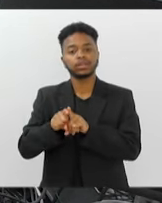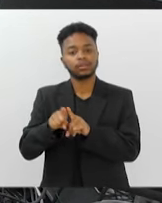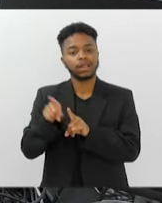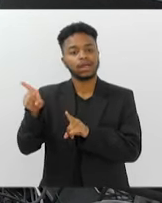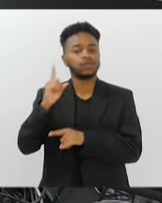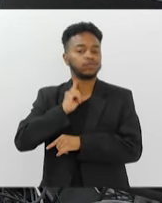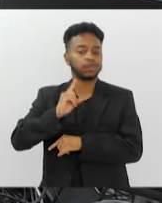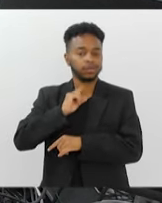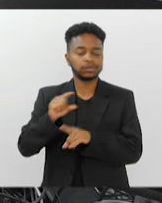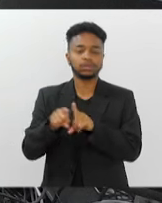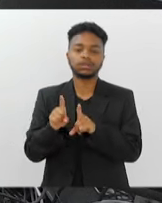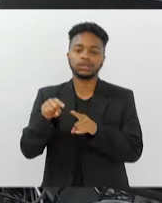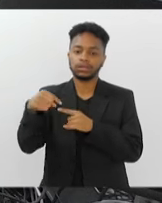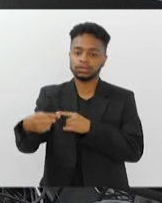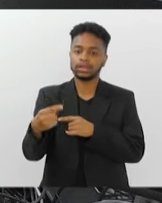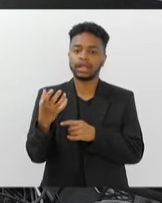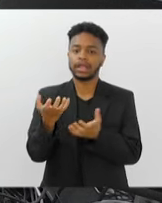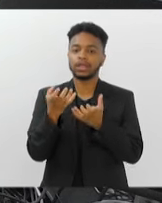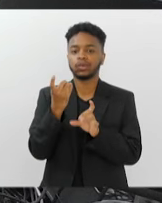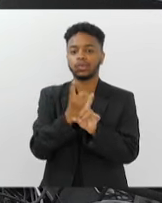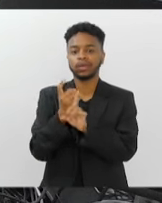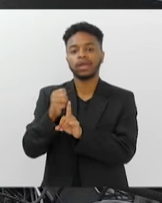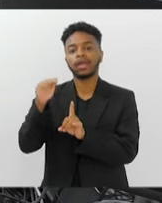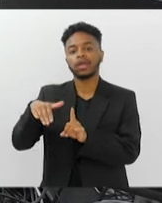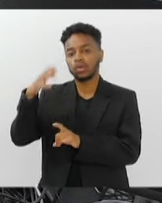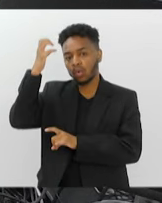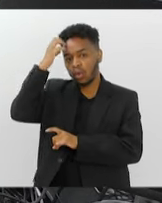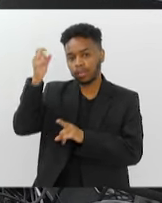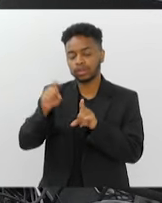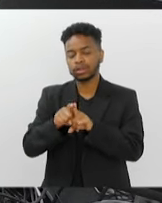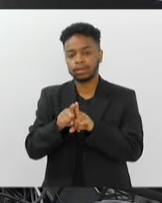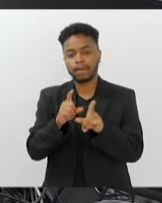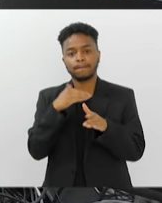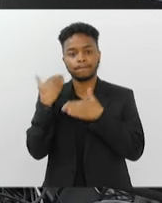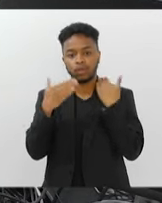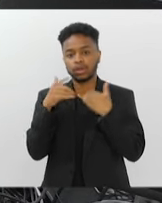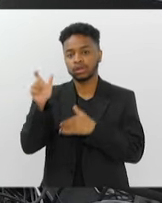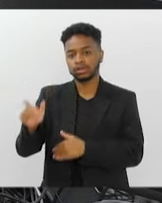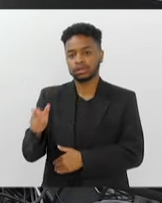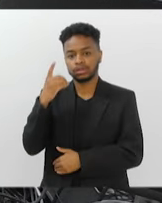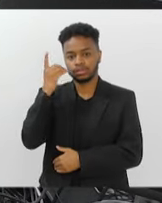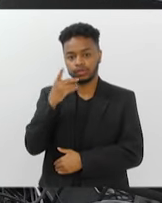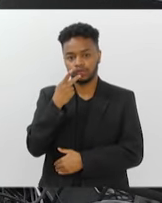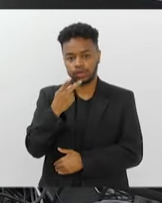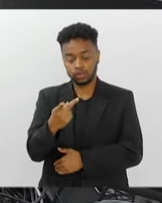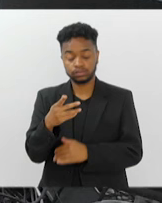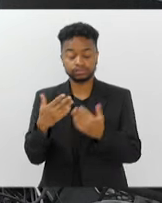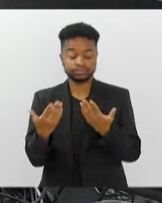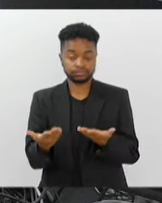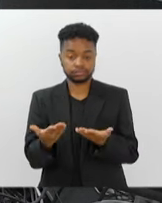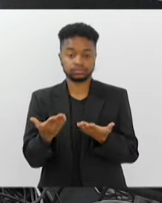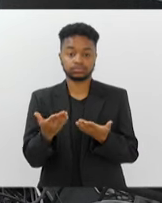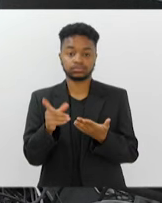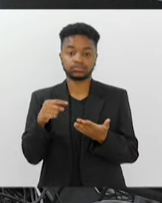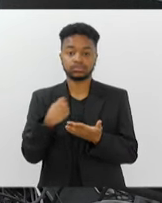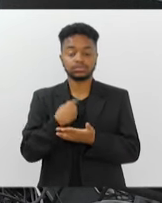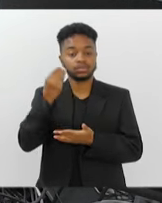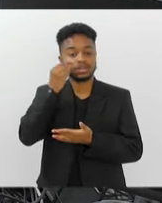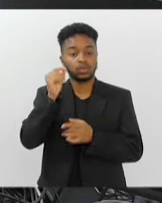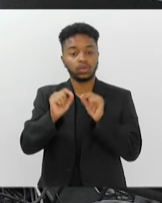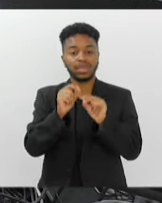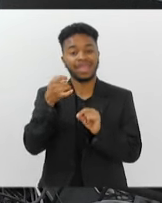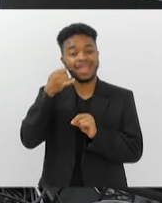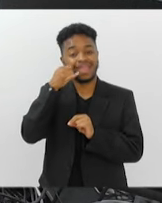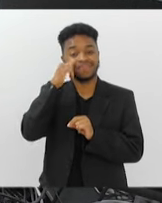né esses eventos a morte aconteceu nos eventos citado pelo Deputado Alan Lopes Então o que nós estamos fazendo aqui é tentar prevenir e